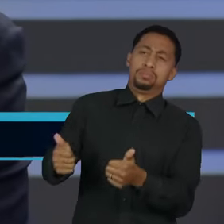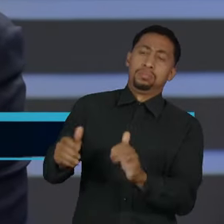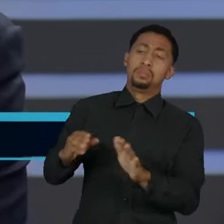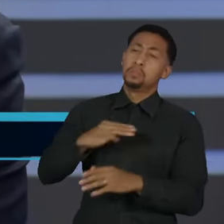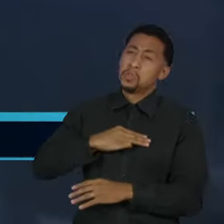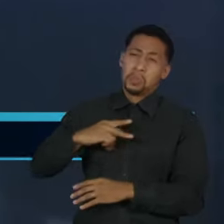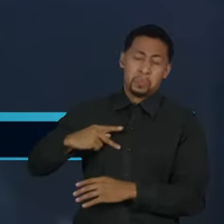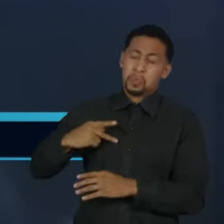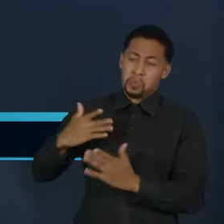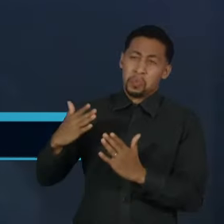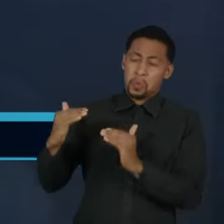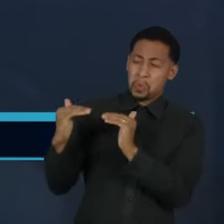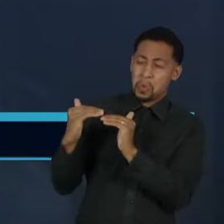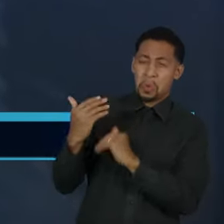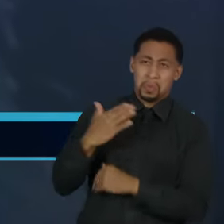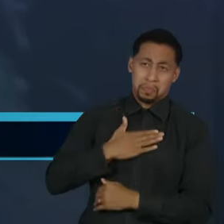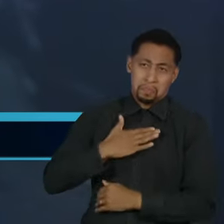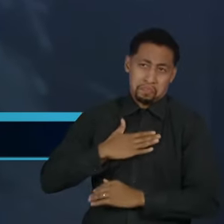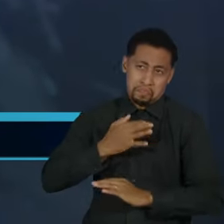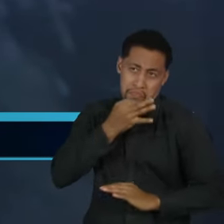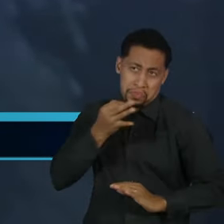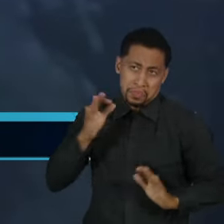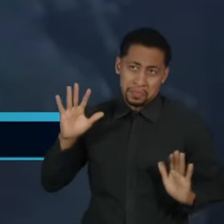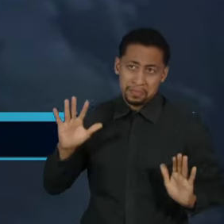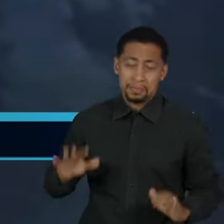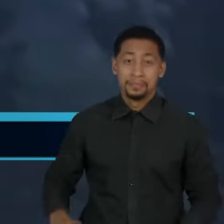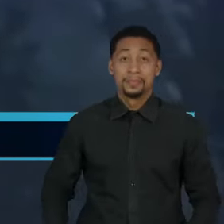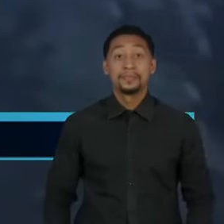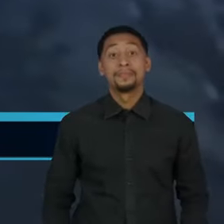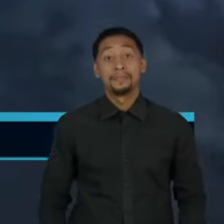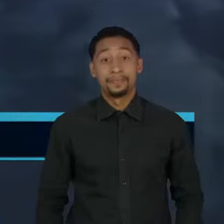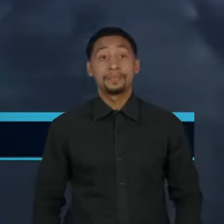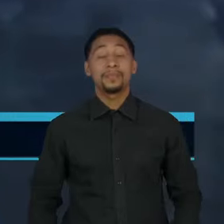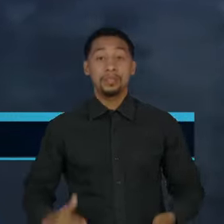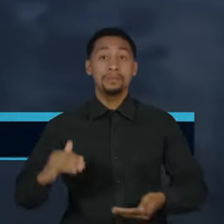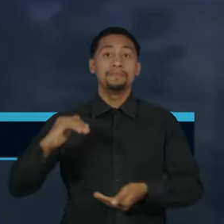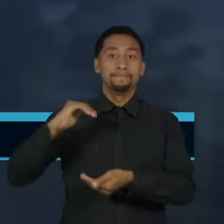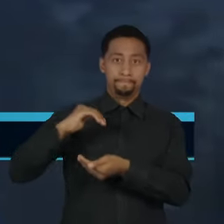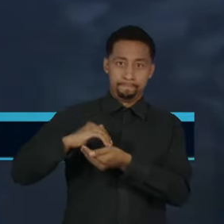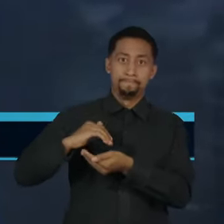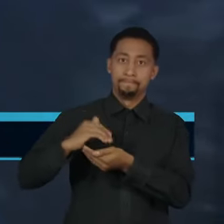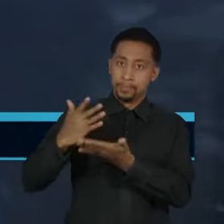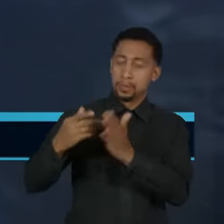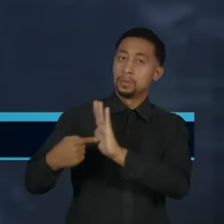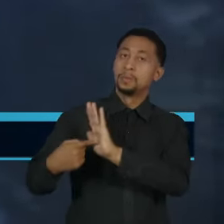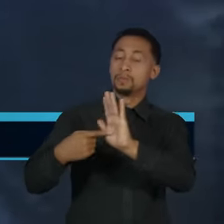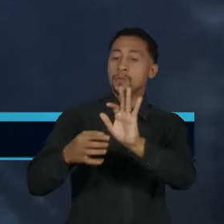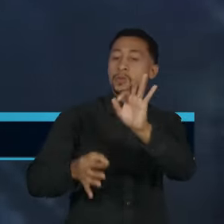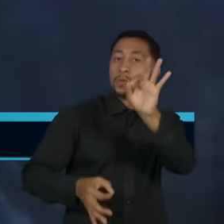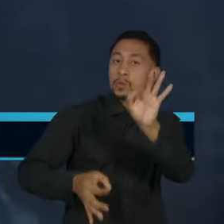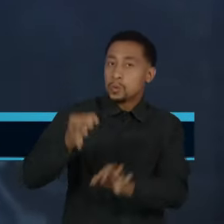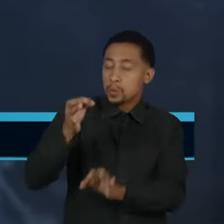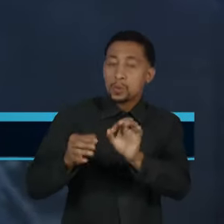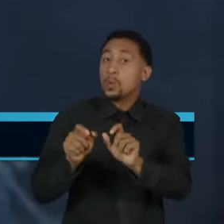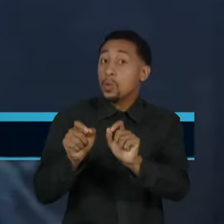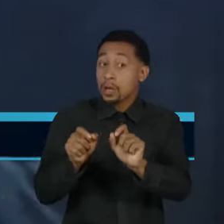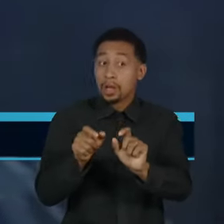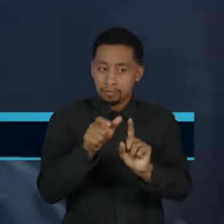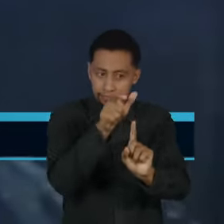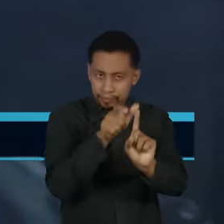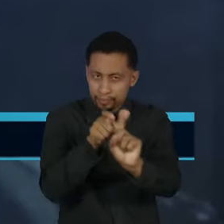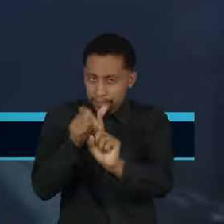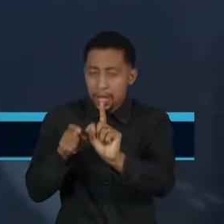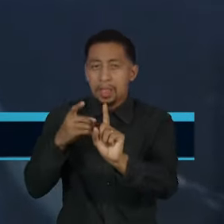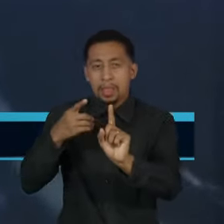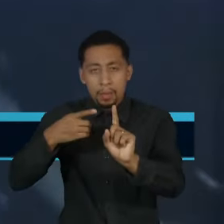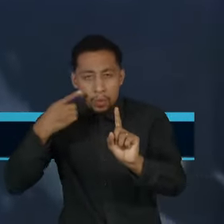eu. E o Supremo Tribunal Federal começa a debater amanhã o alcance do foro privilegiado de deputados federais